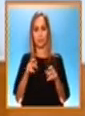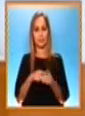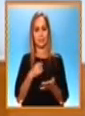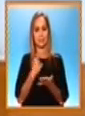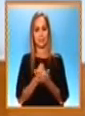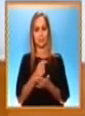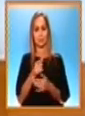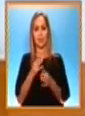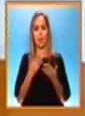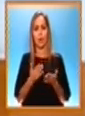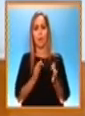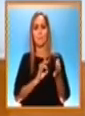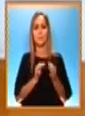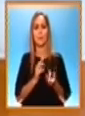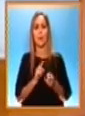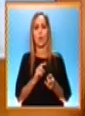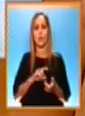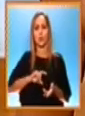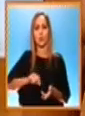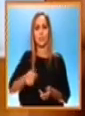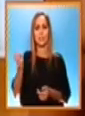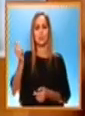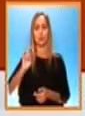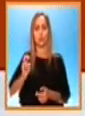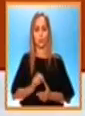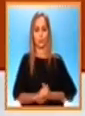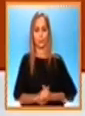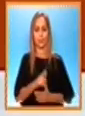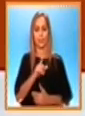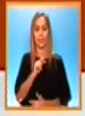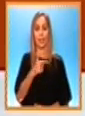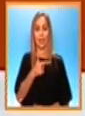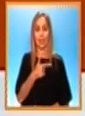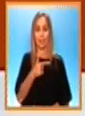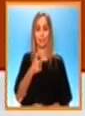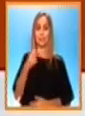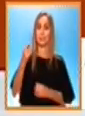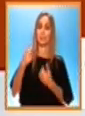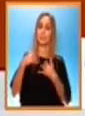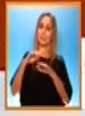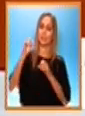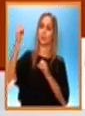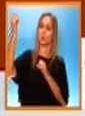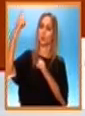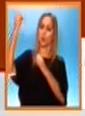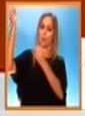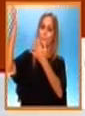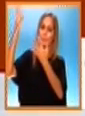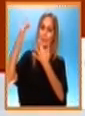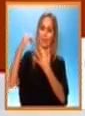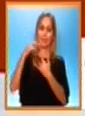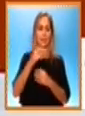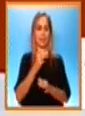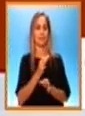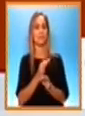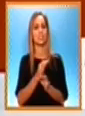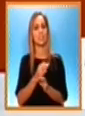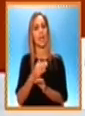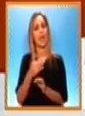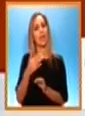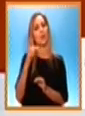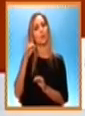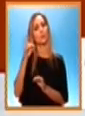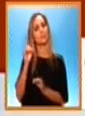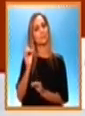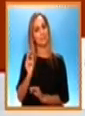isto que vocês andam a tramar no Casino Estúdio? Conta lá. O Let the Sunshine In é um espetáculo que homenageia os anos 60. Portanto, quem